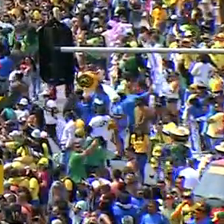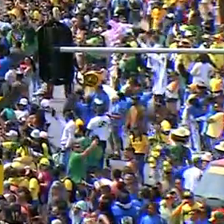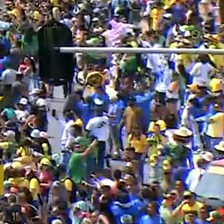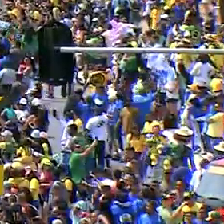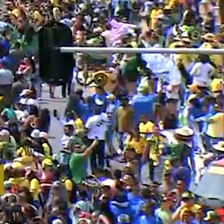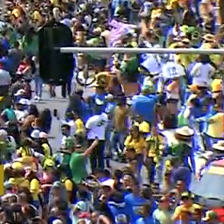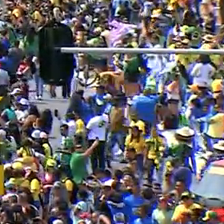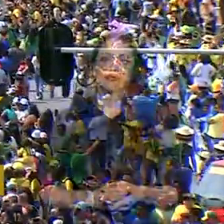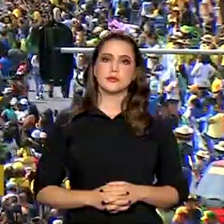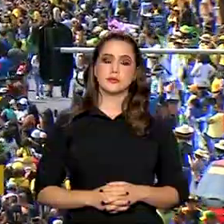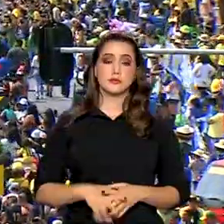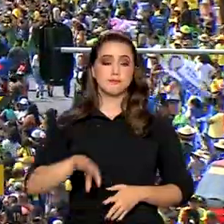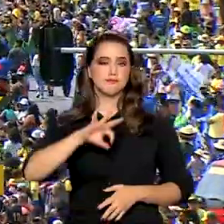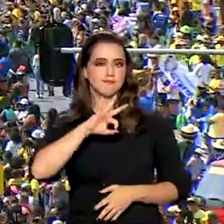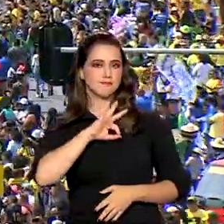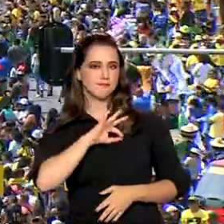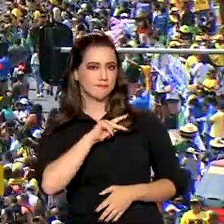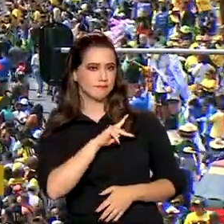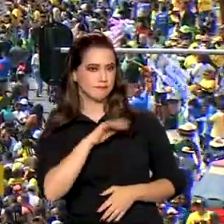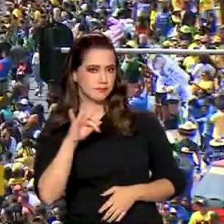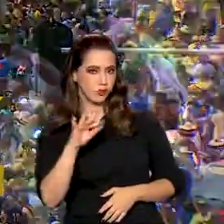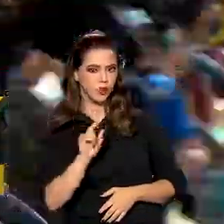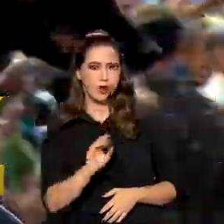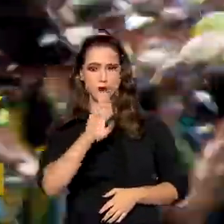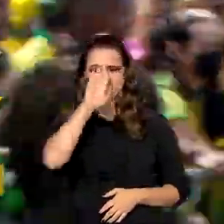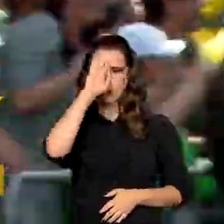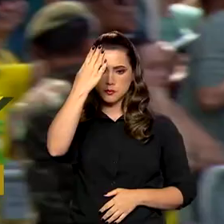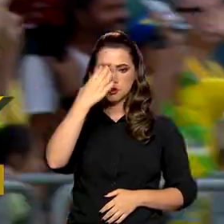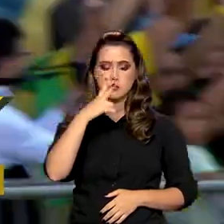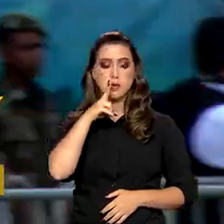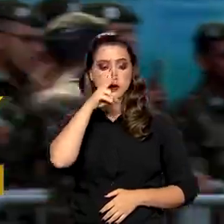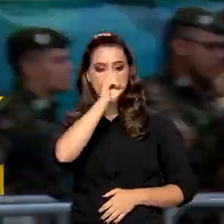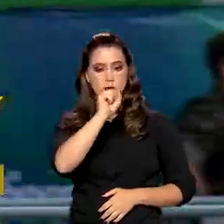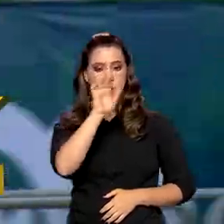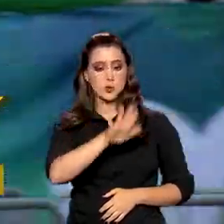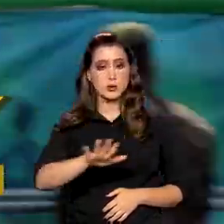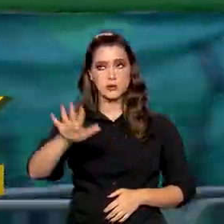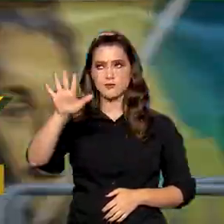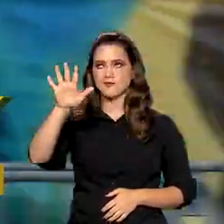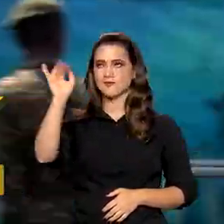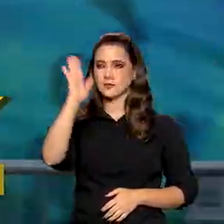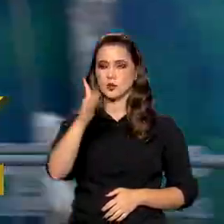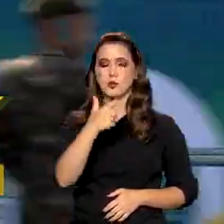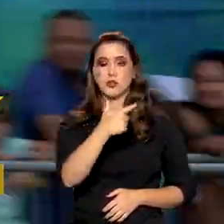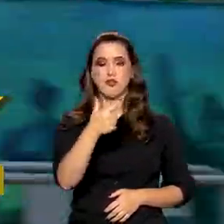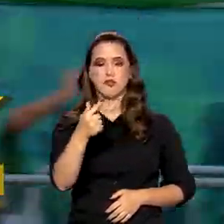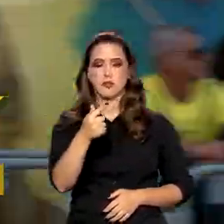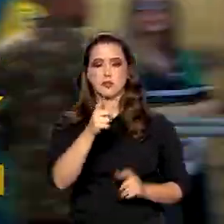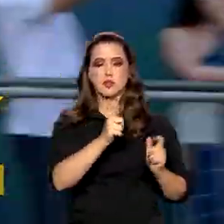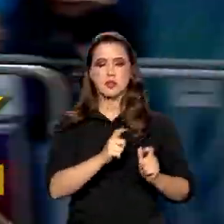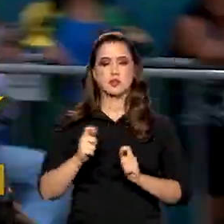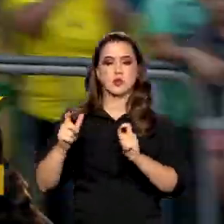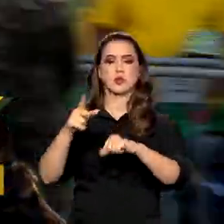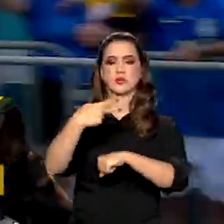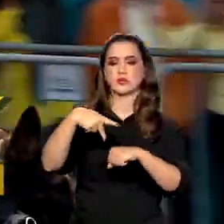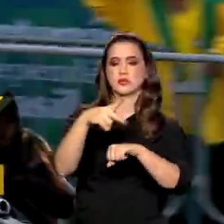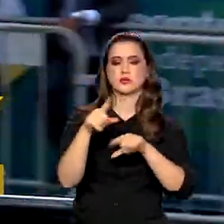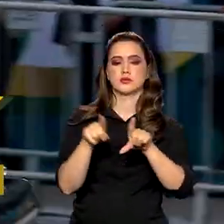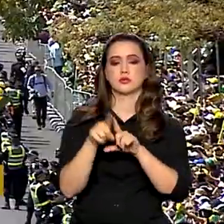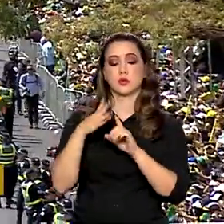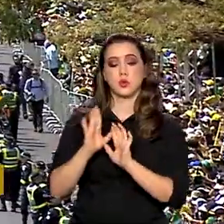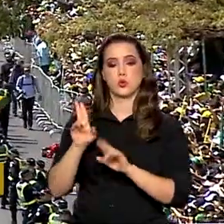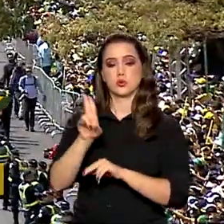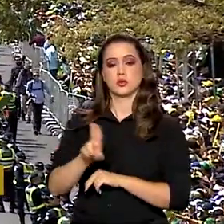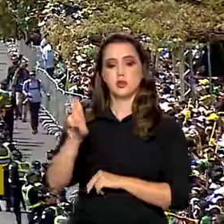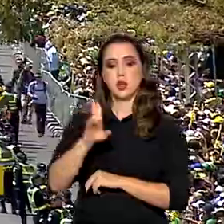Polícia Federal é uma das principais forças de segurança do país, presente nas 27 unidades da Federação por